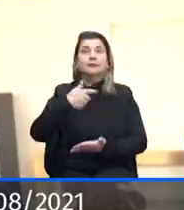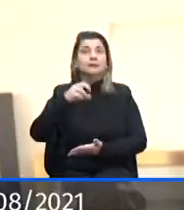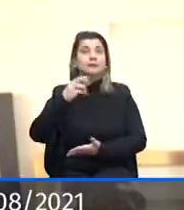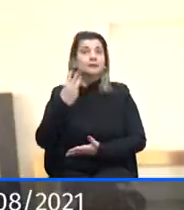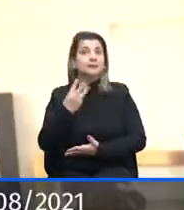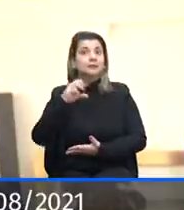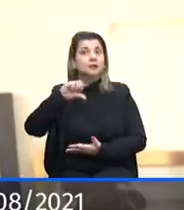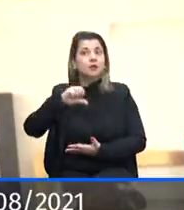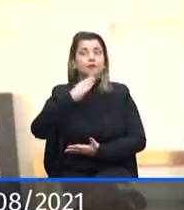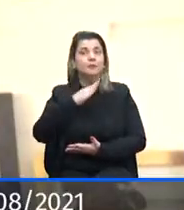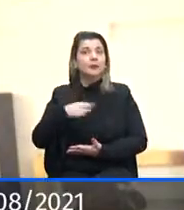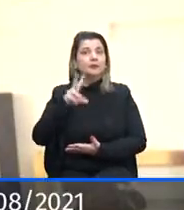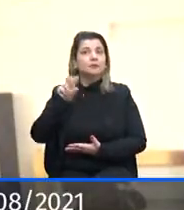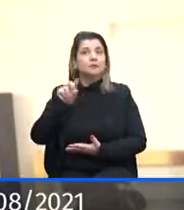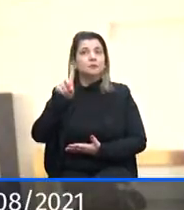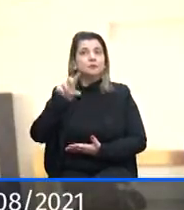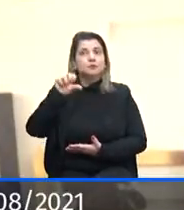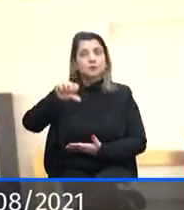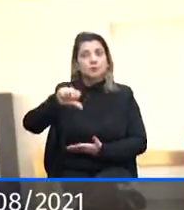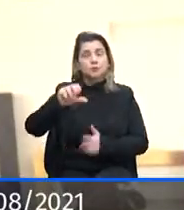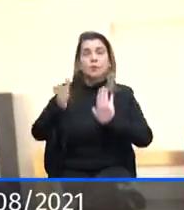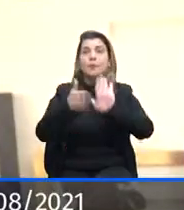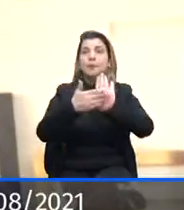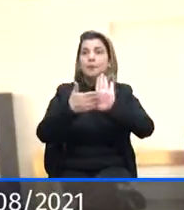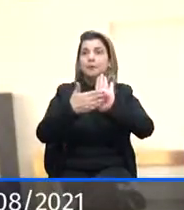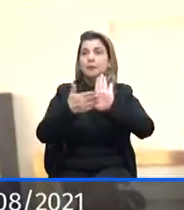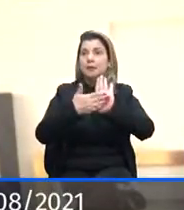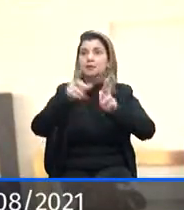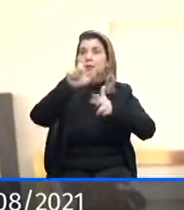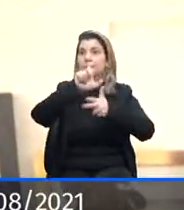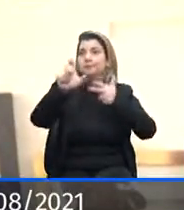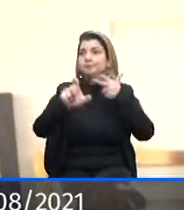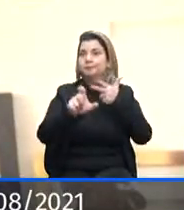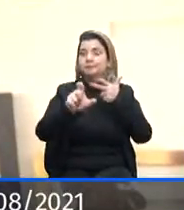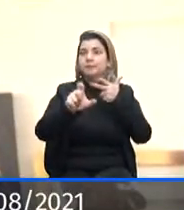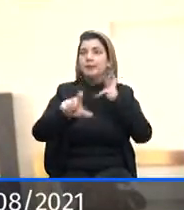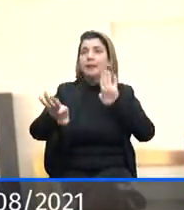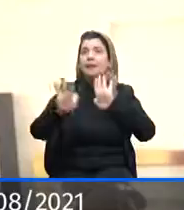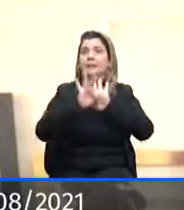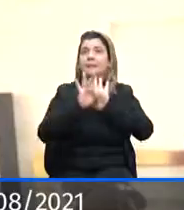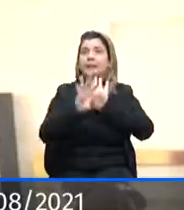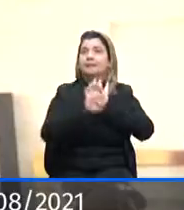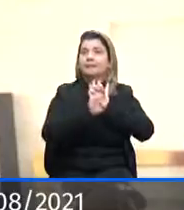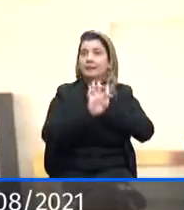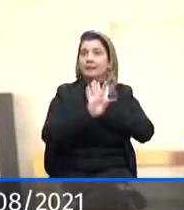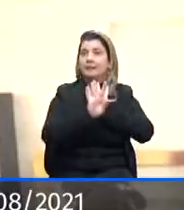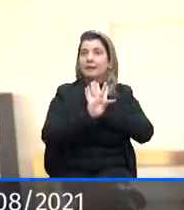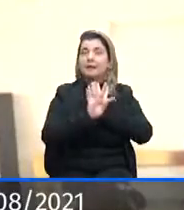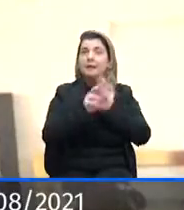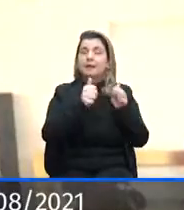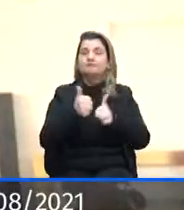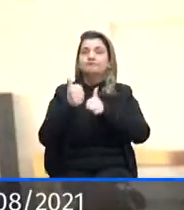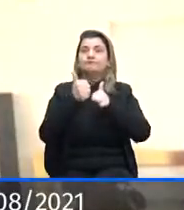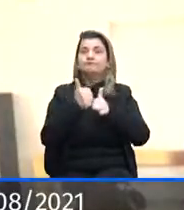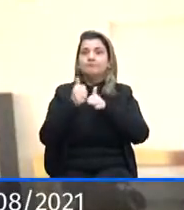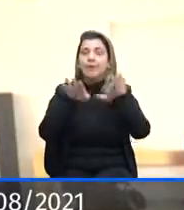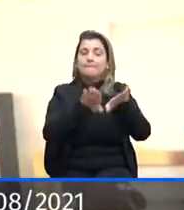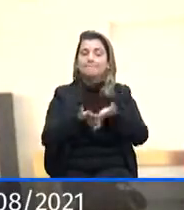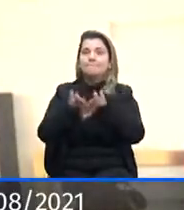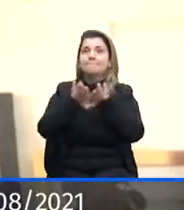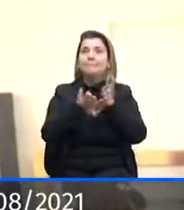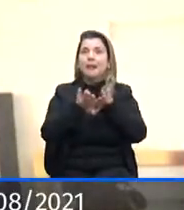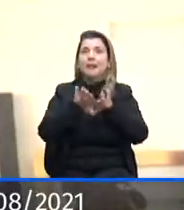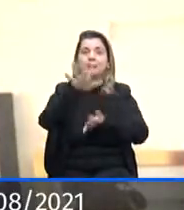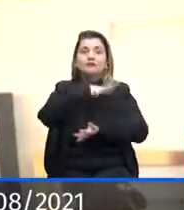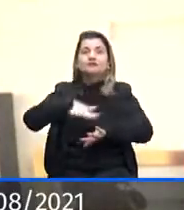39/2019, proponente Poder Executivo, ementa, encaminha o balanço geral do Estado que constitui